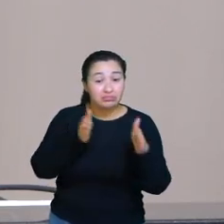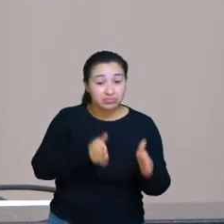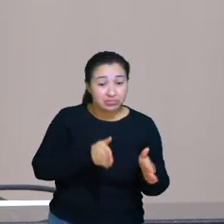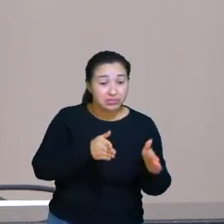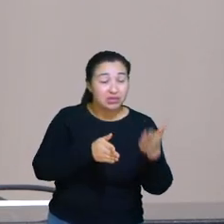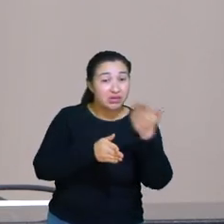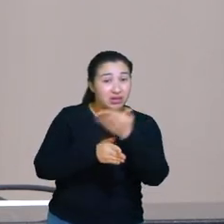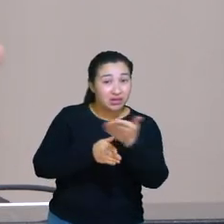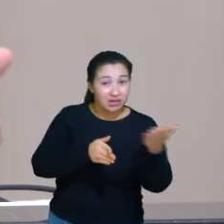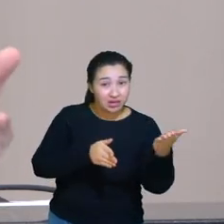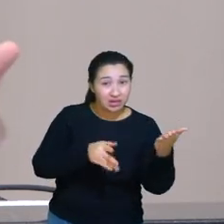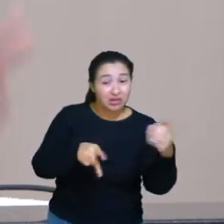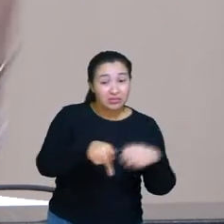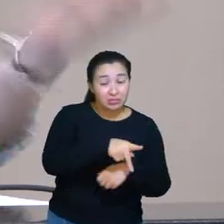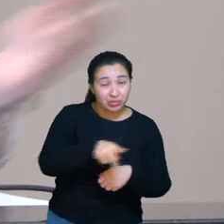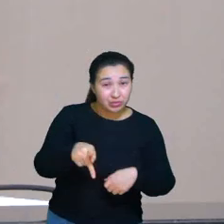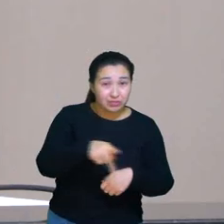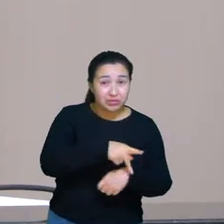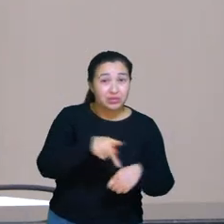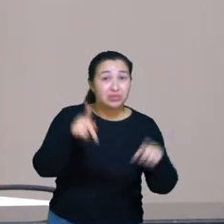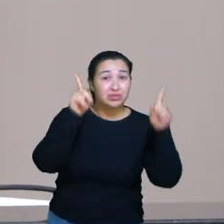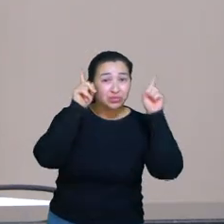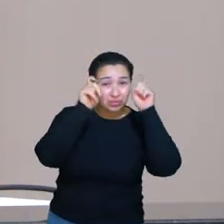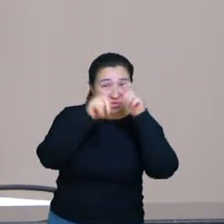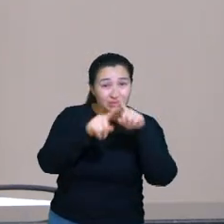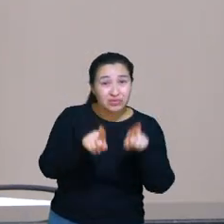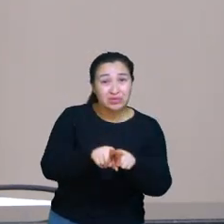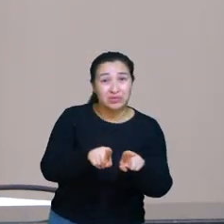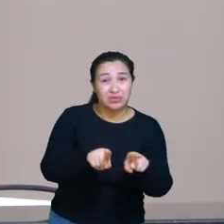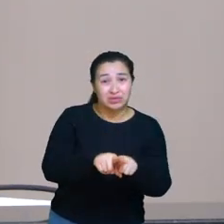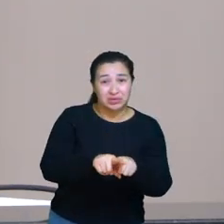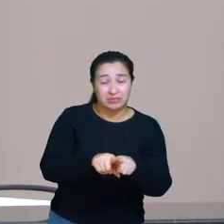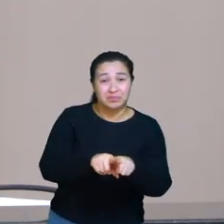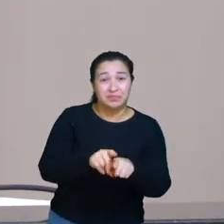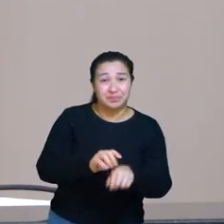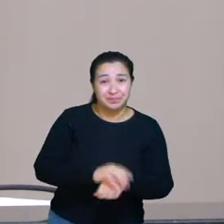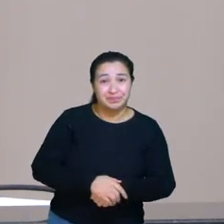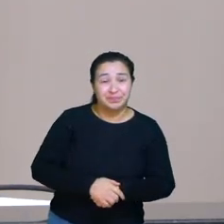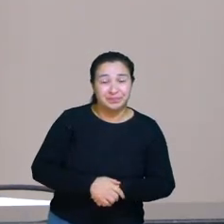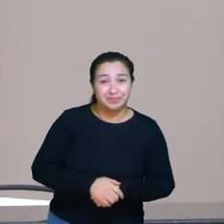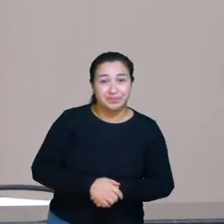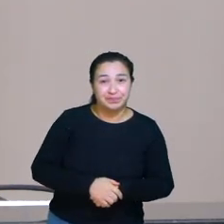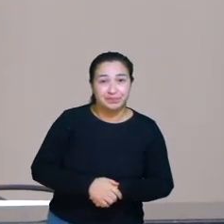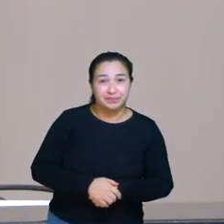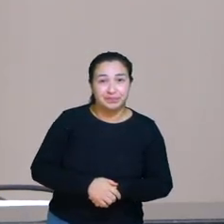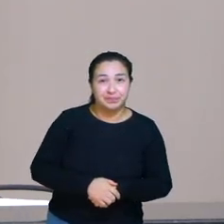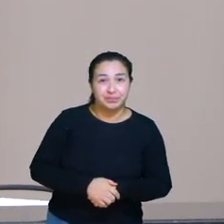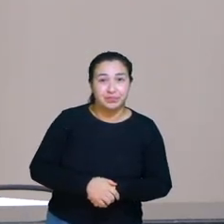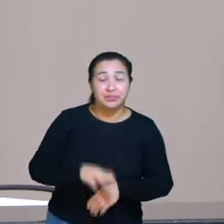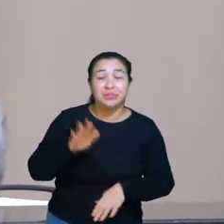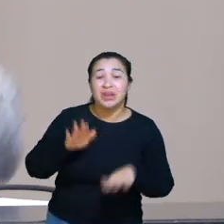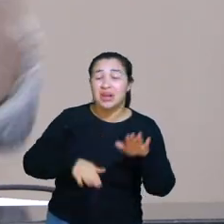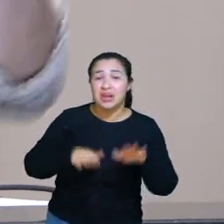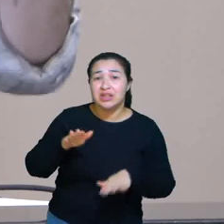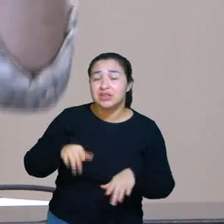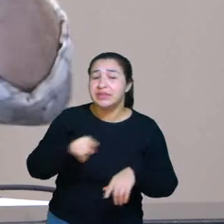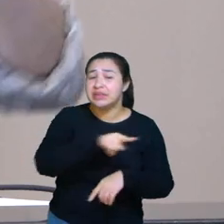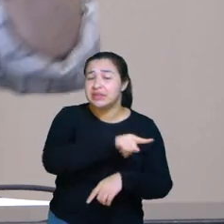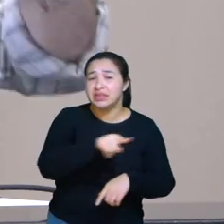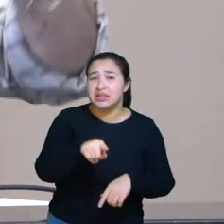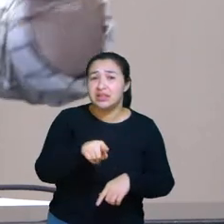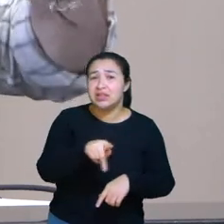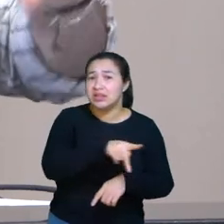ah atenderem a participação de um de um curso de capacitação e a gente sabe que muitas vezes o